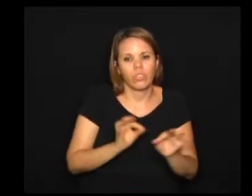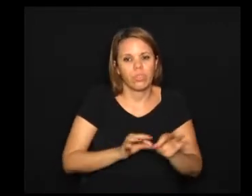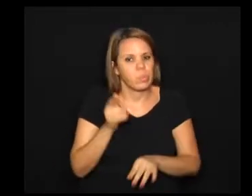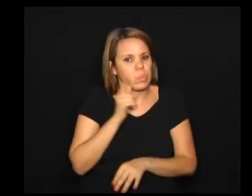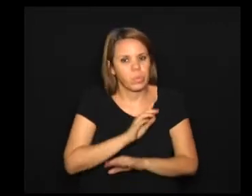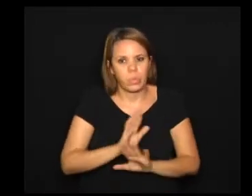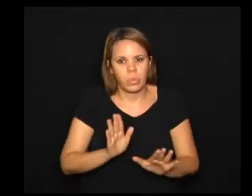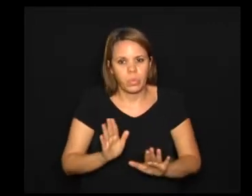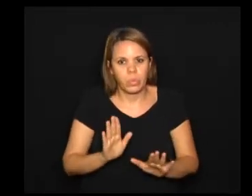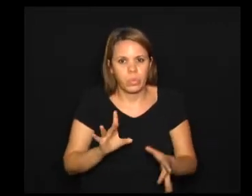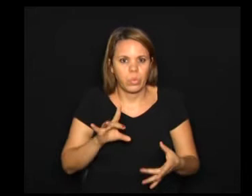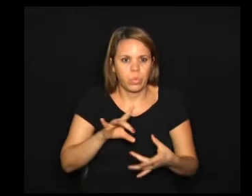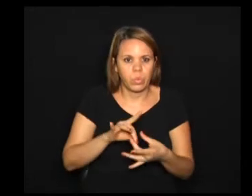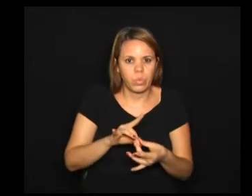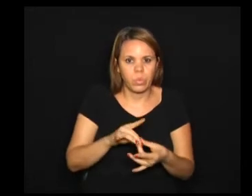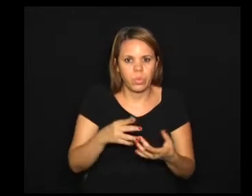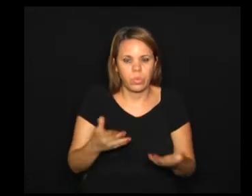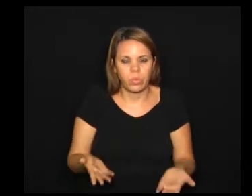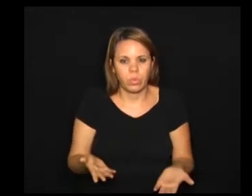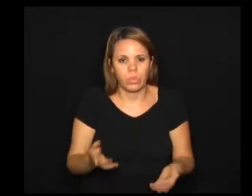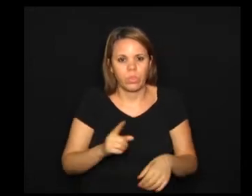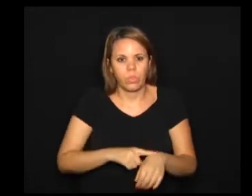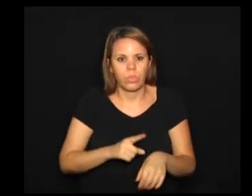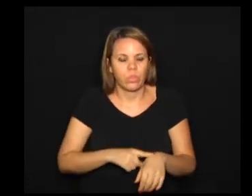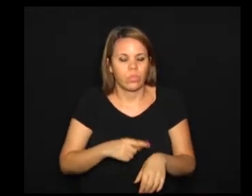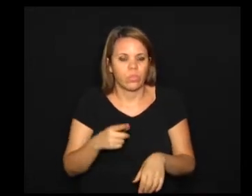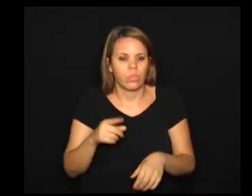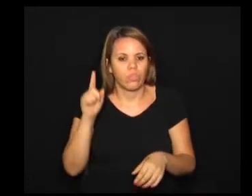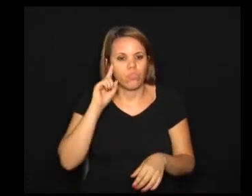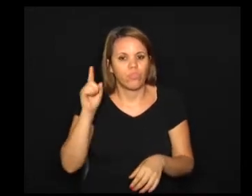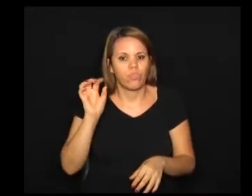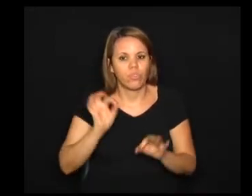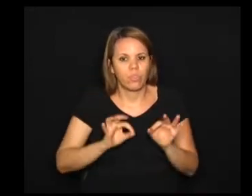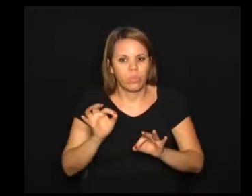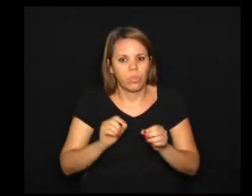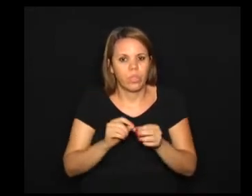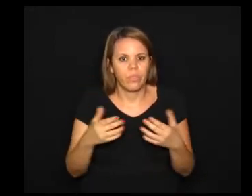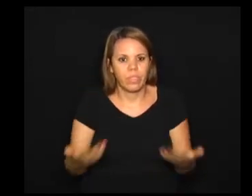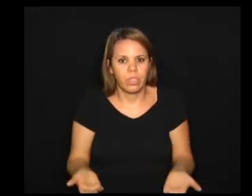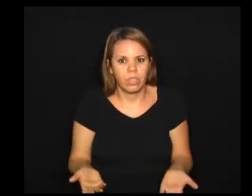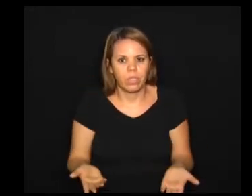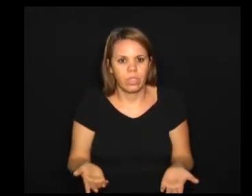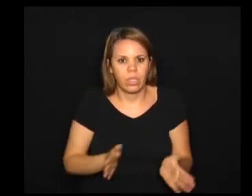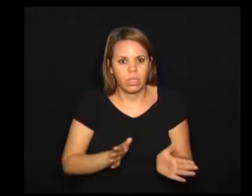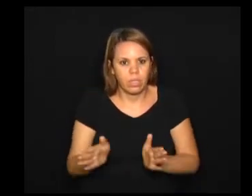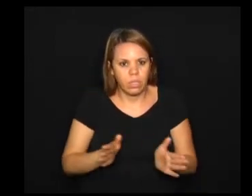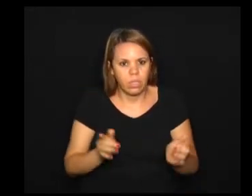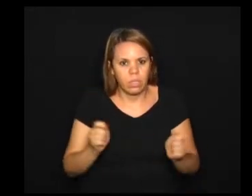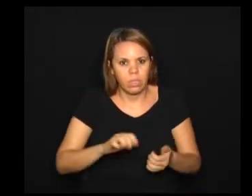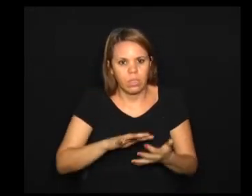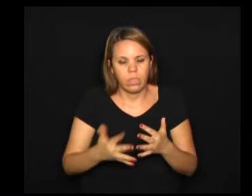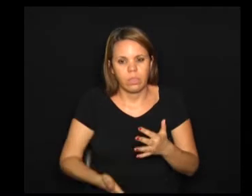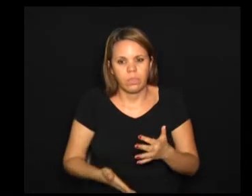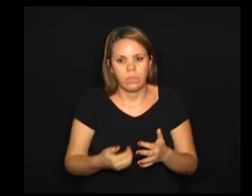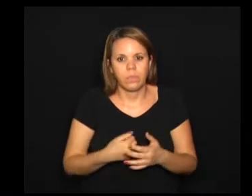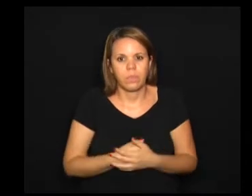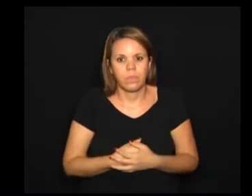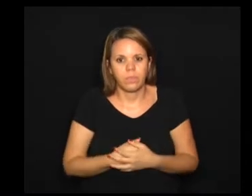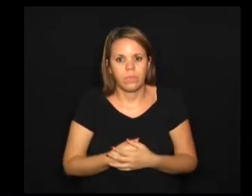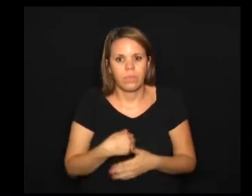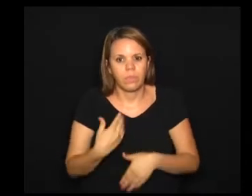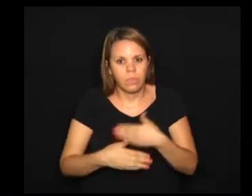consegue casar esses horários, essas datas, para a gente poder fazer a acessibilidade em Libras. Mas a gente